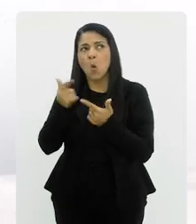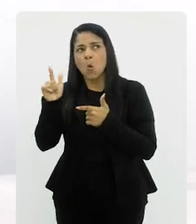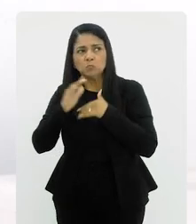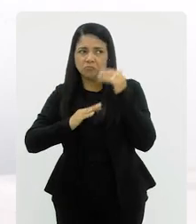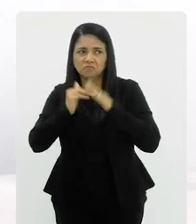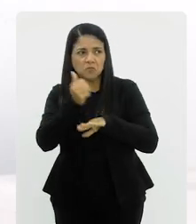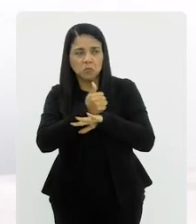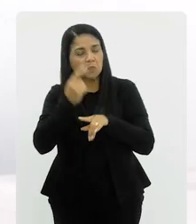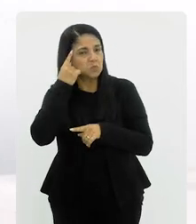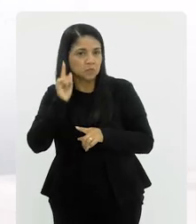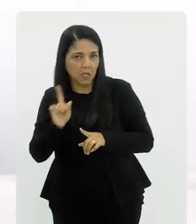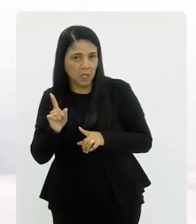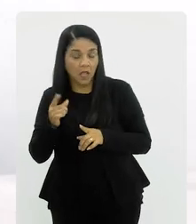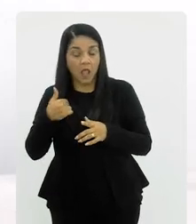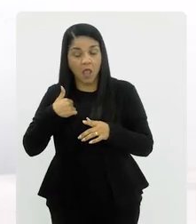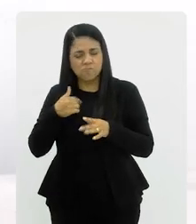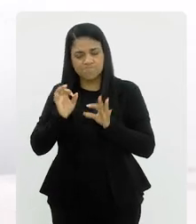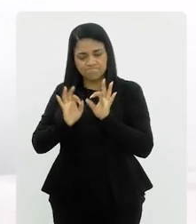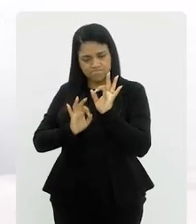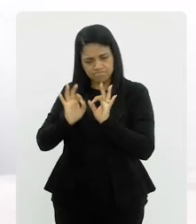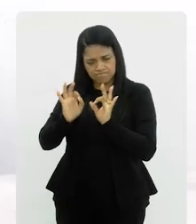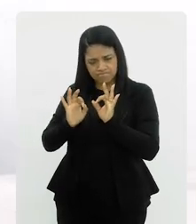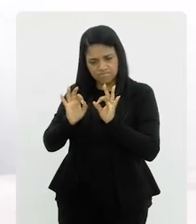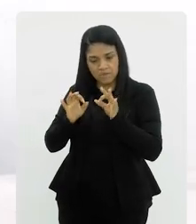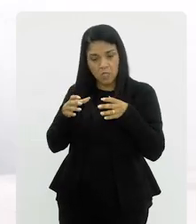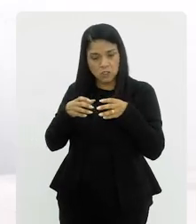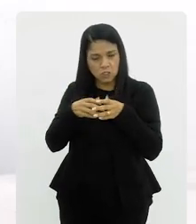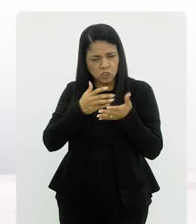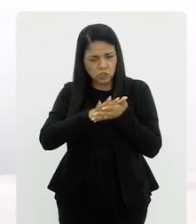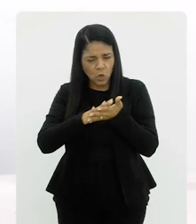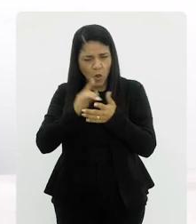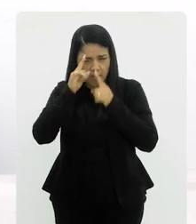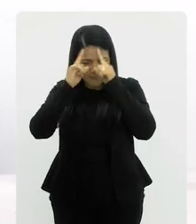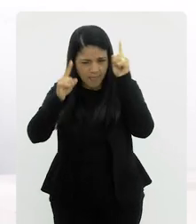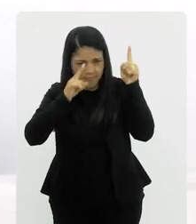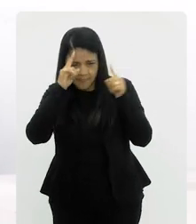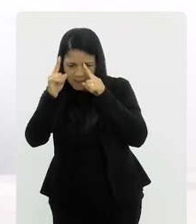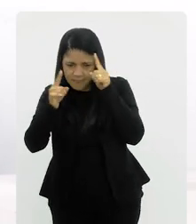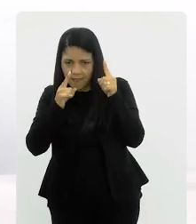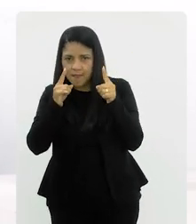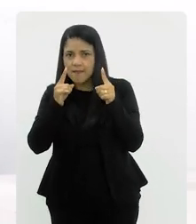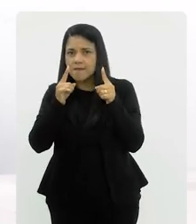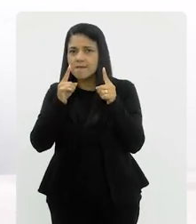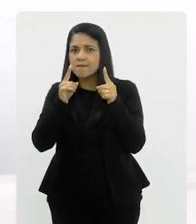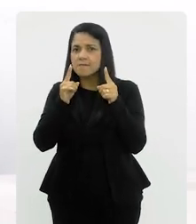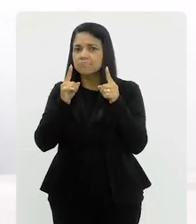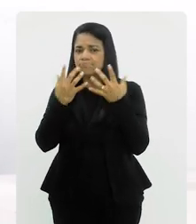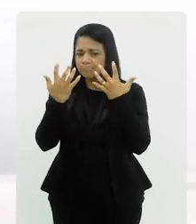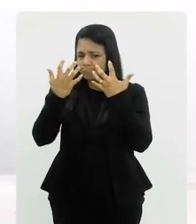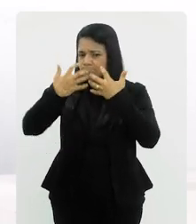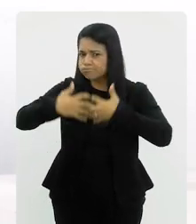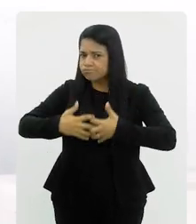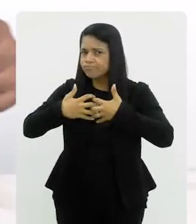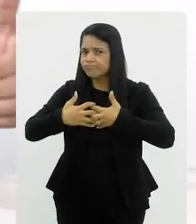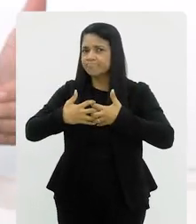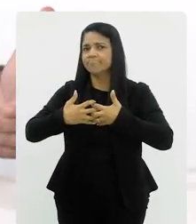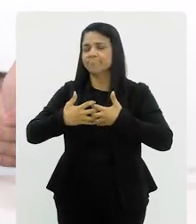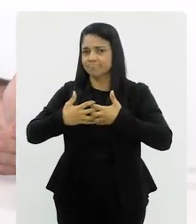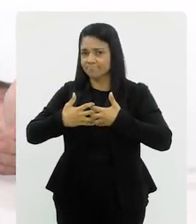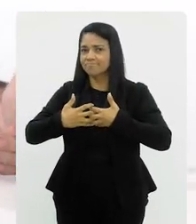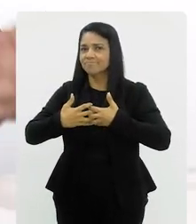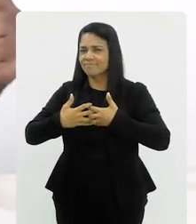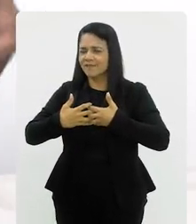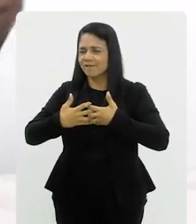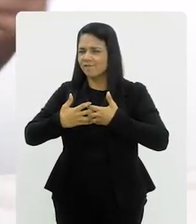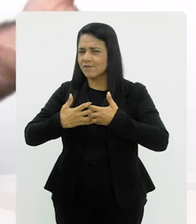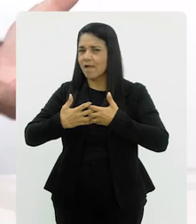outros profissionais trabalham, mas eu primeiro faço uma montagem da escola. Uhum. Se as ideias que estão na minha cabeça, ela vai se tornar algo